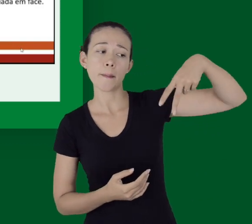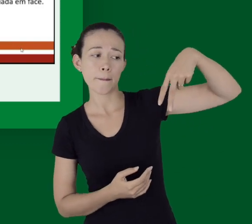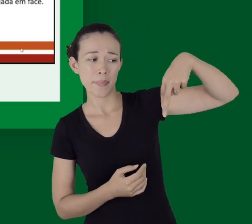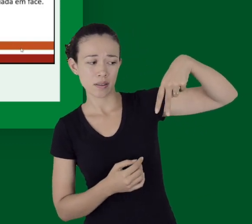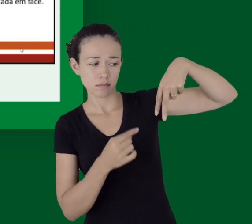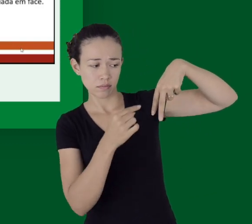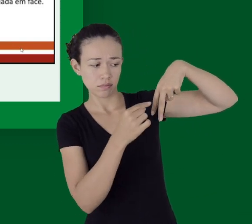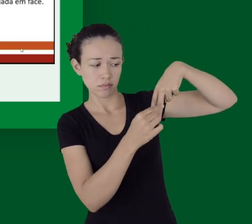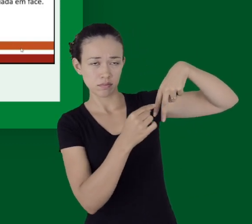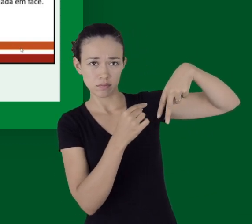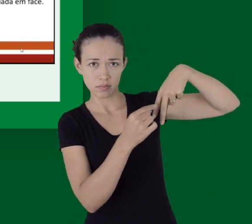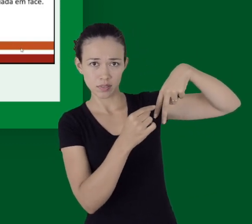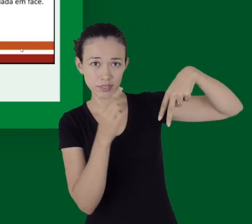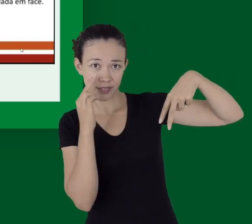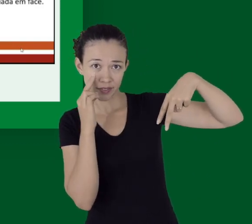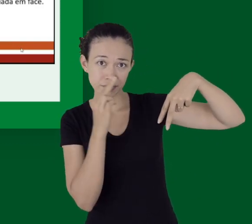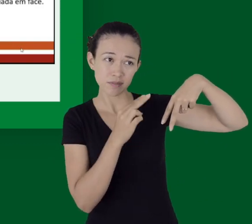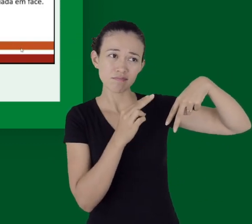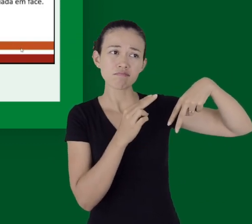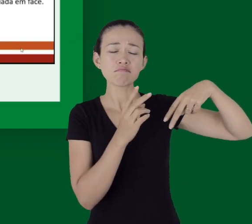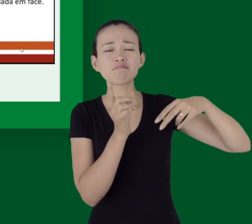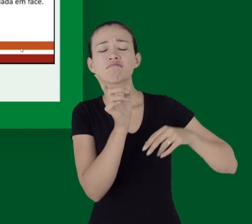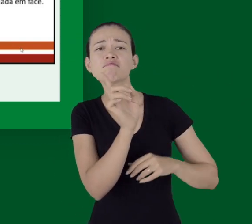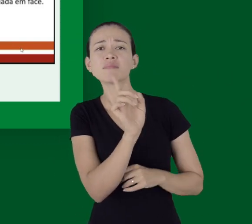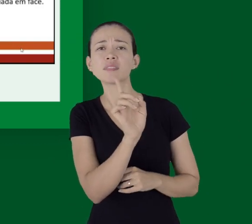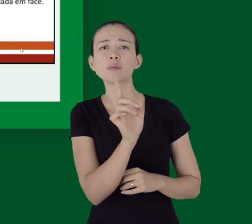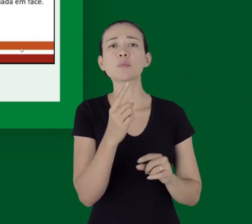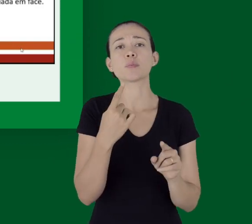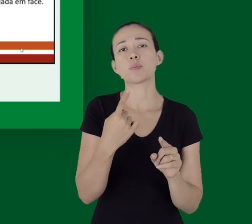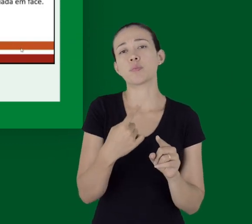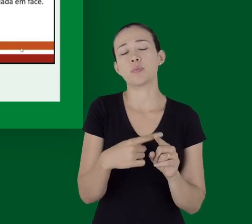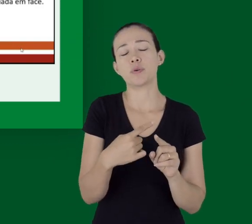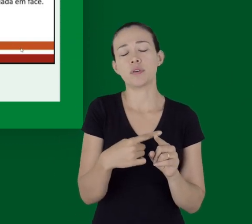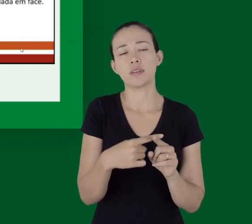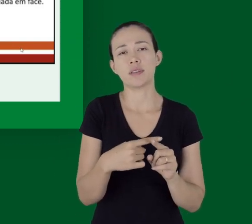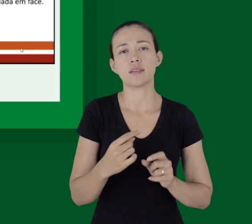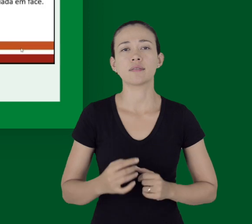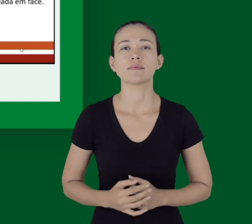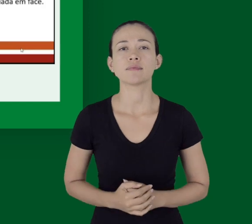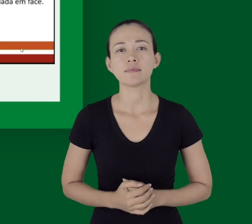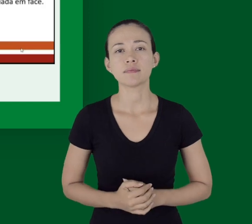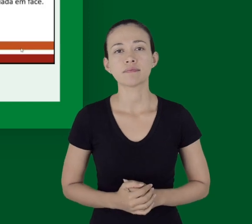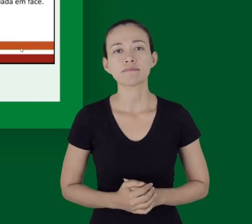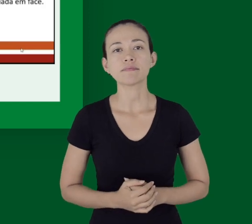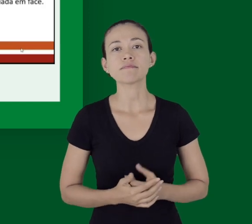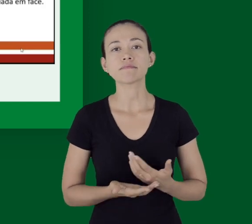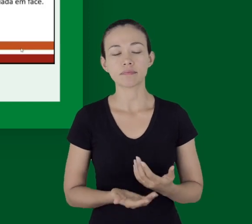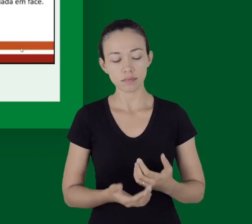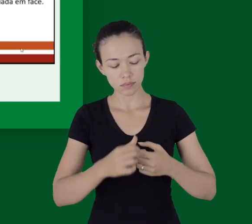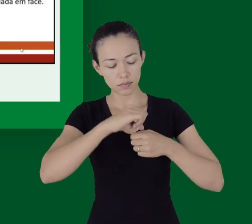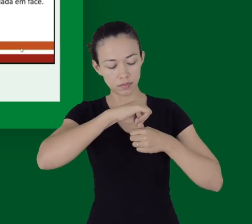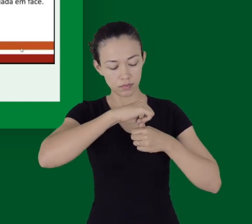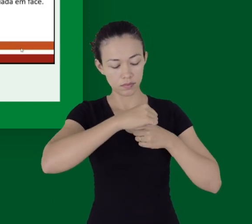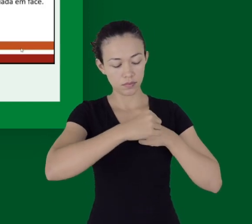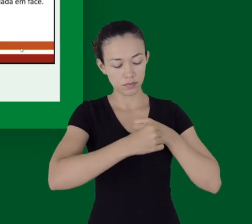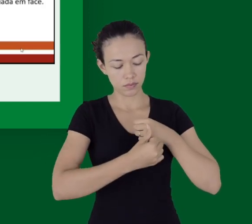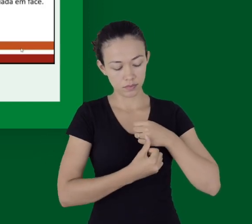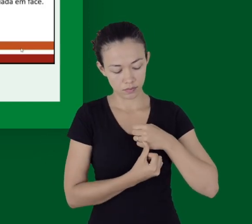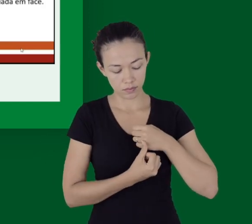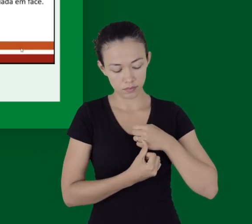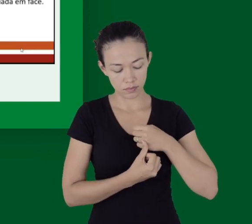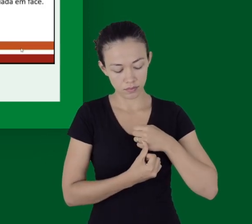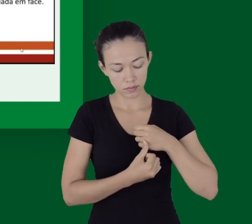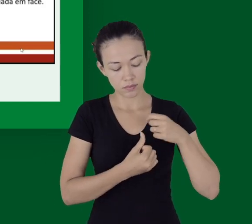Não necessariamente ver nas duas pernas, porque geralmente dissecção para as pernas, né, que seria a dissecção de